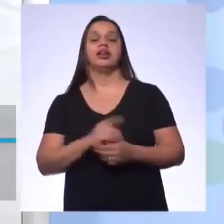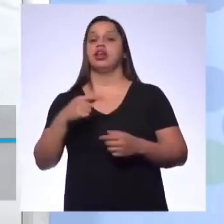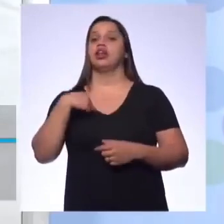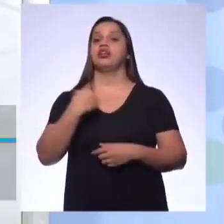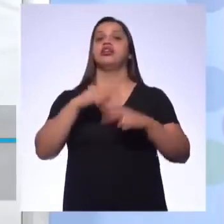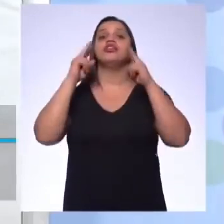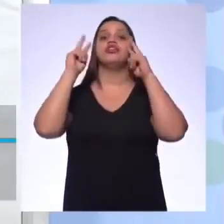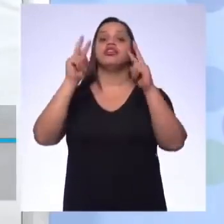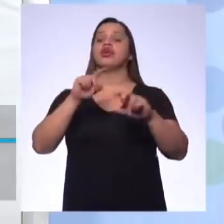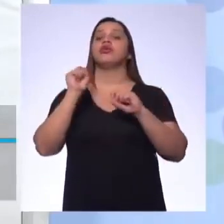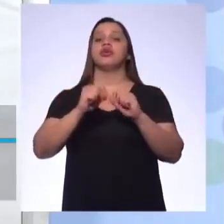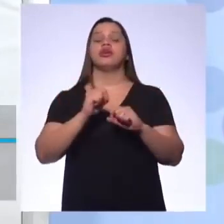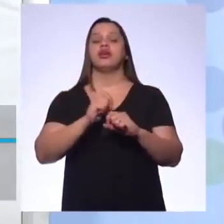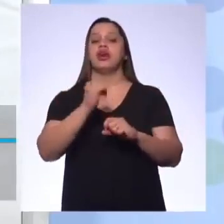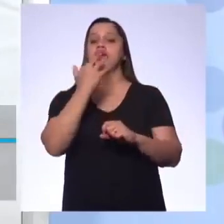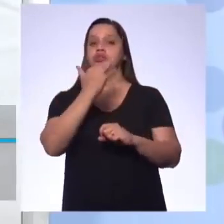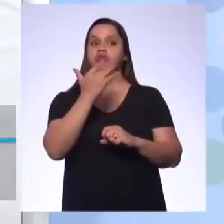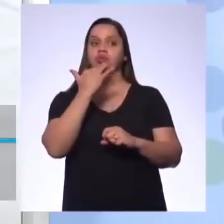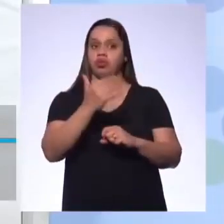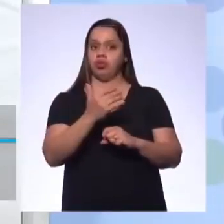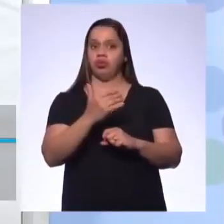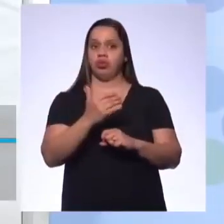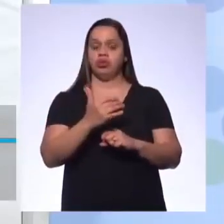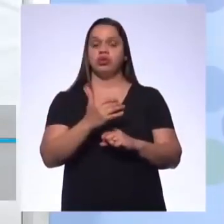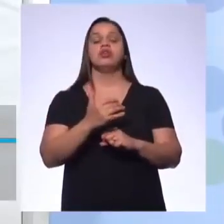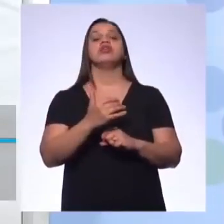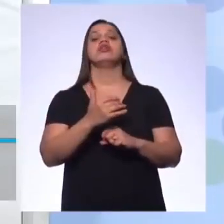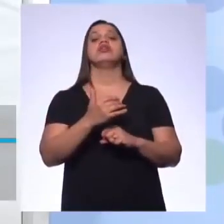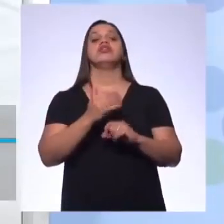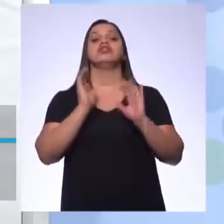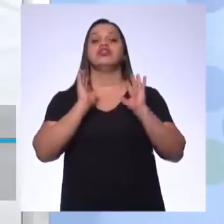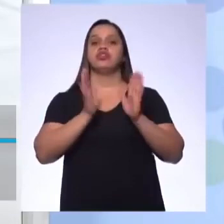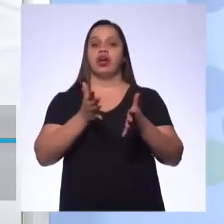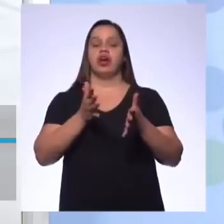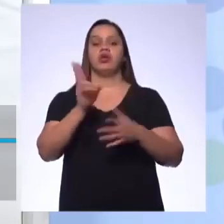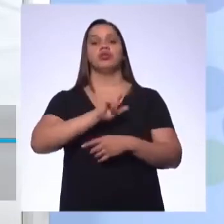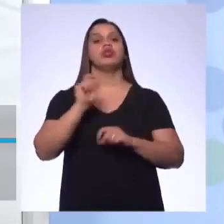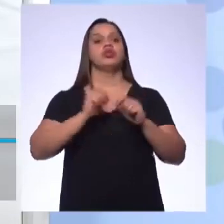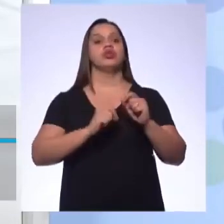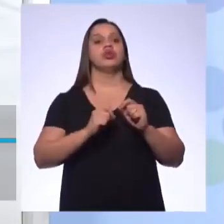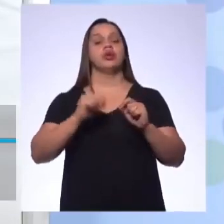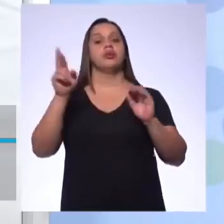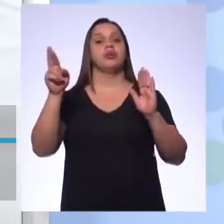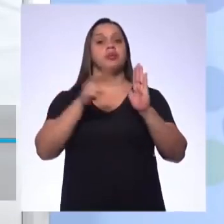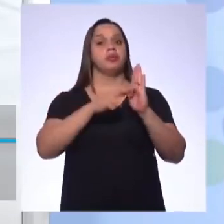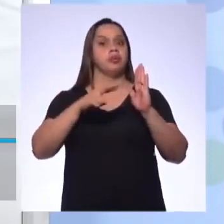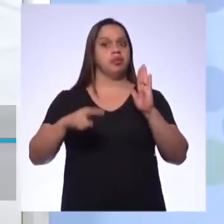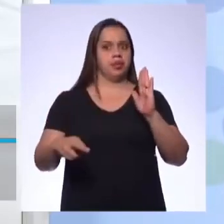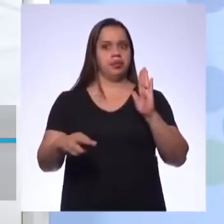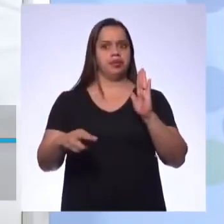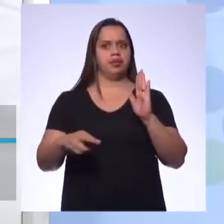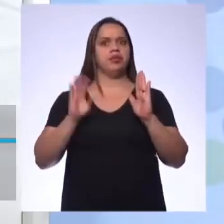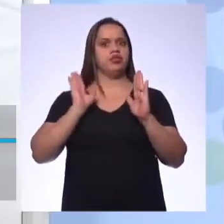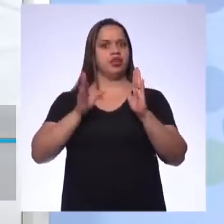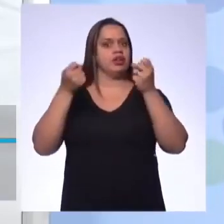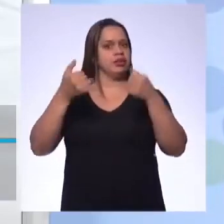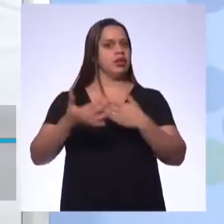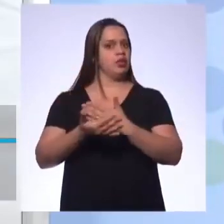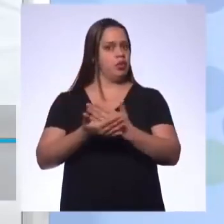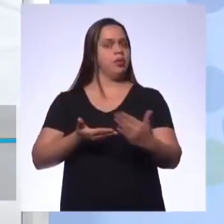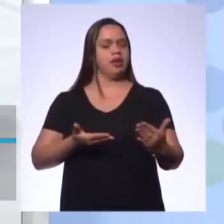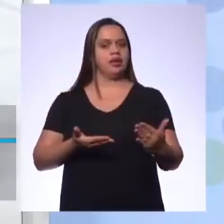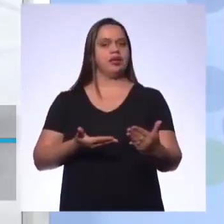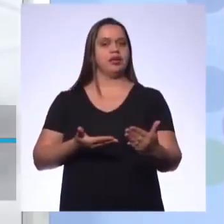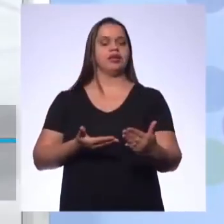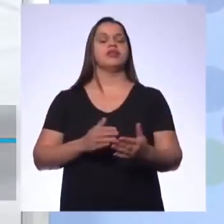enxerga as coisas, inclusive as coisas coloridas, por meio do reflexo. Eu falei isso lá no começo,